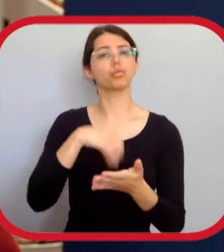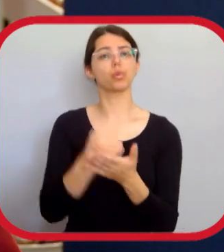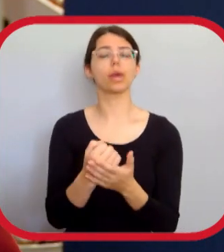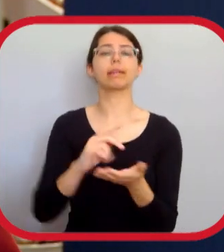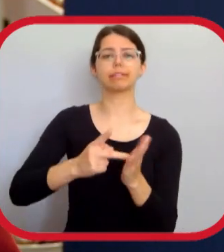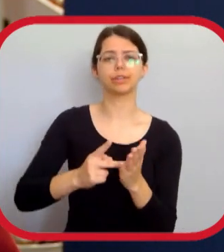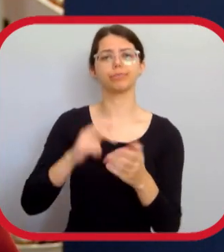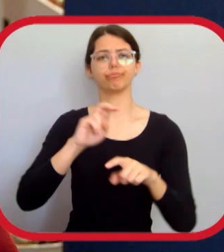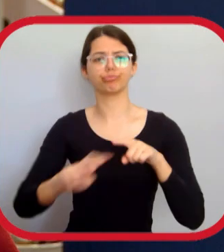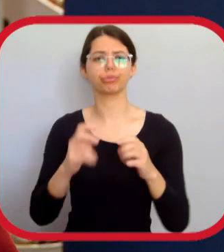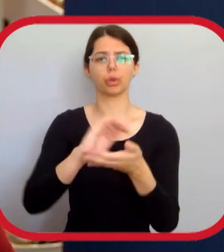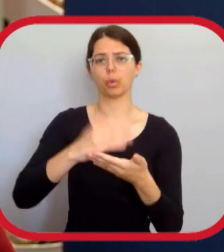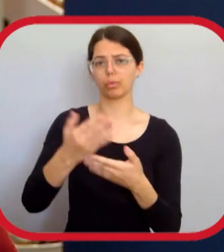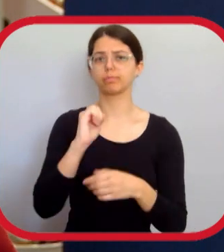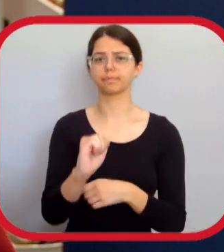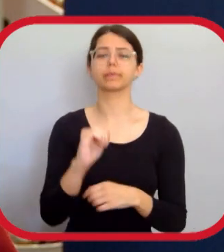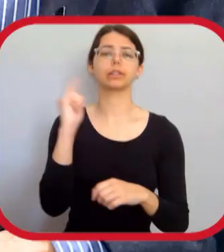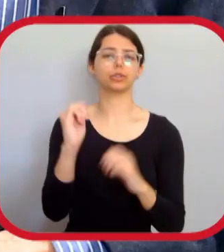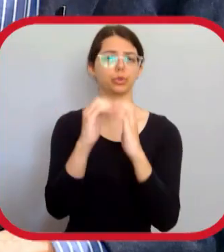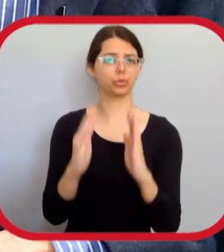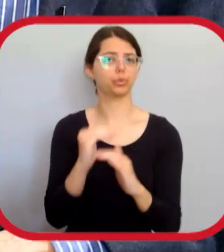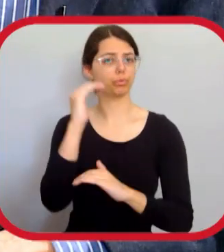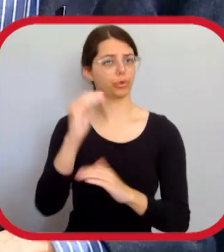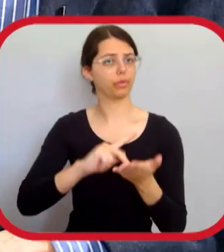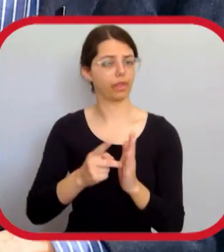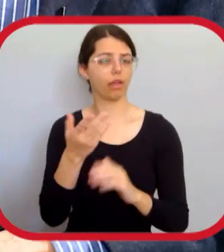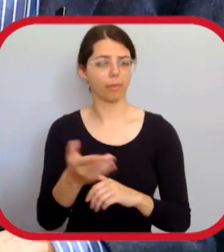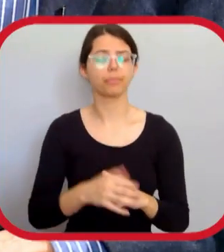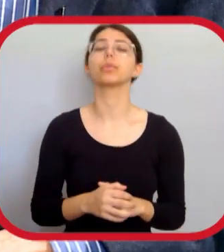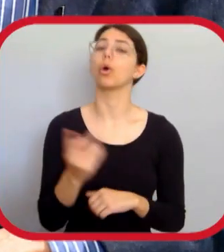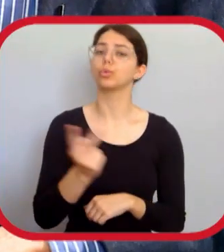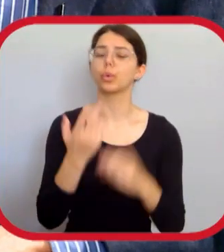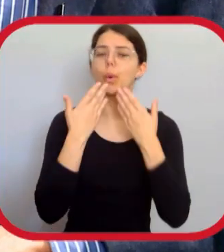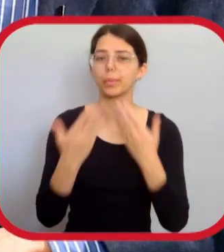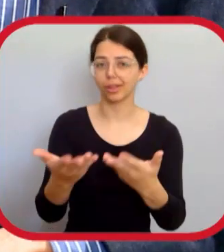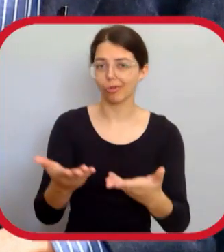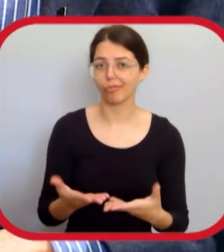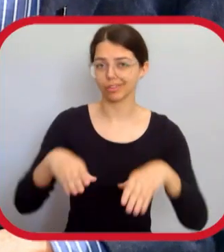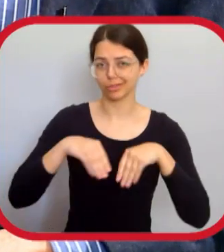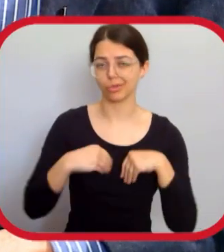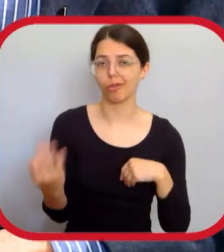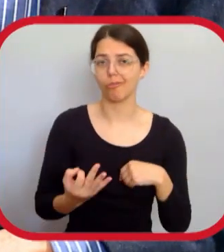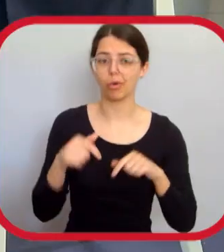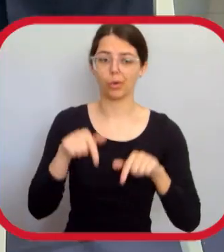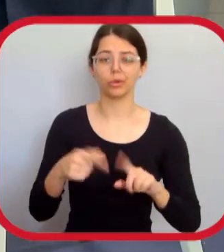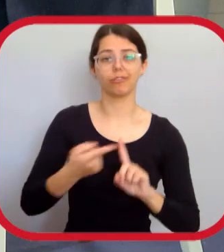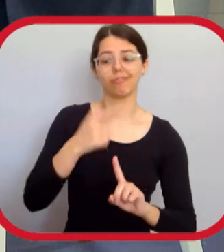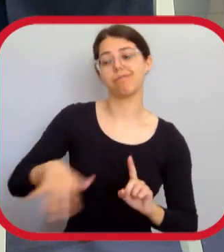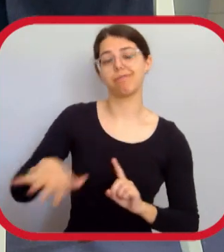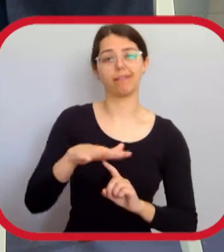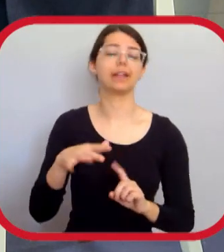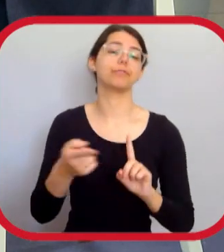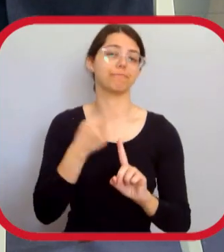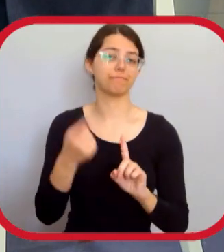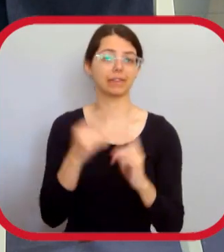Engenharia Eletrónica e de Computadores pelo Instituto Superior Técnico. Antes de mais, quero agradecer aos dois. Muito obrigada por terem aceitado o convite, por estar aqui hoje na